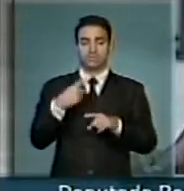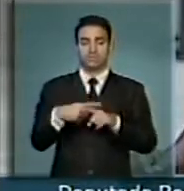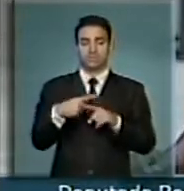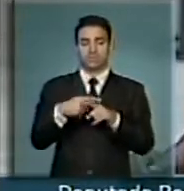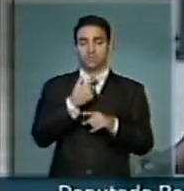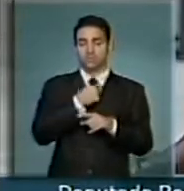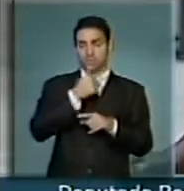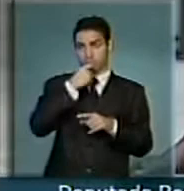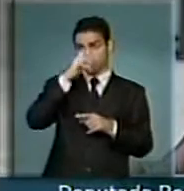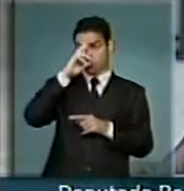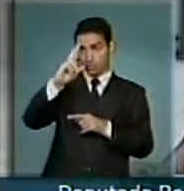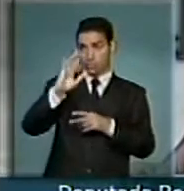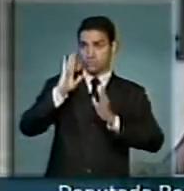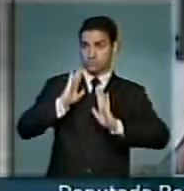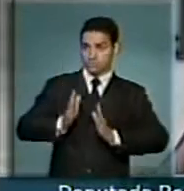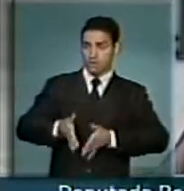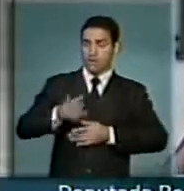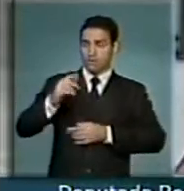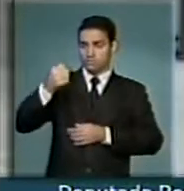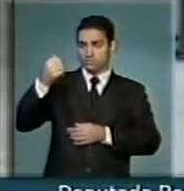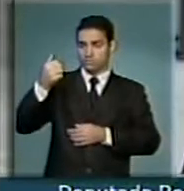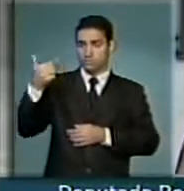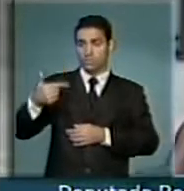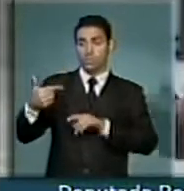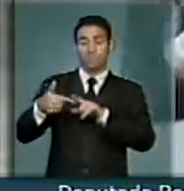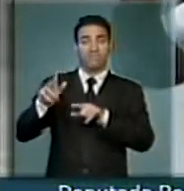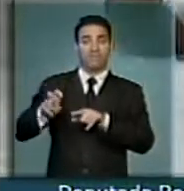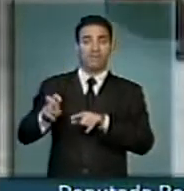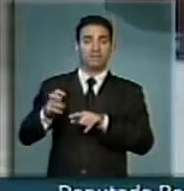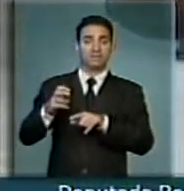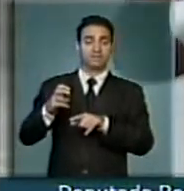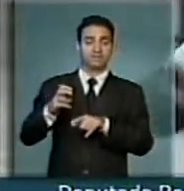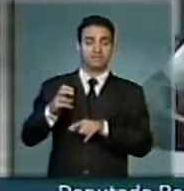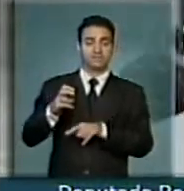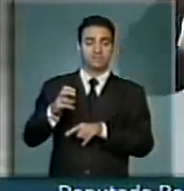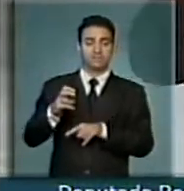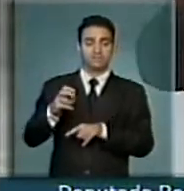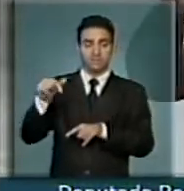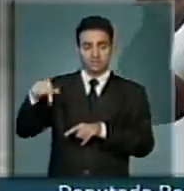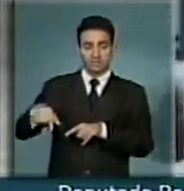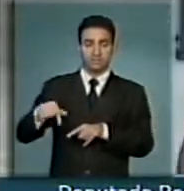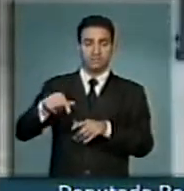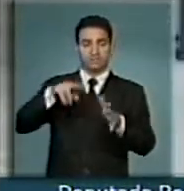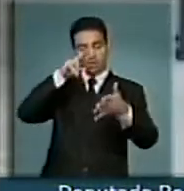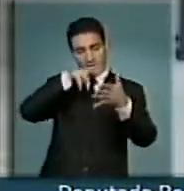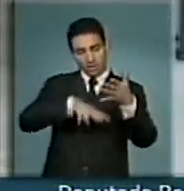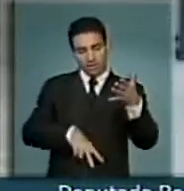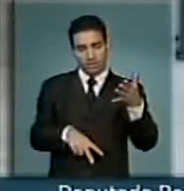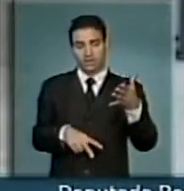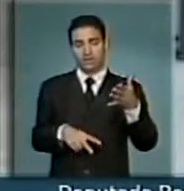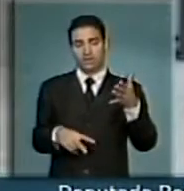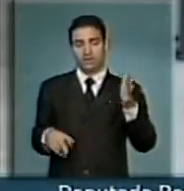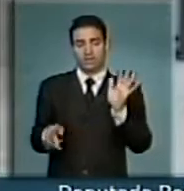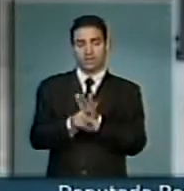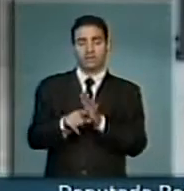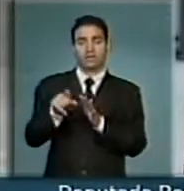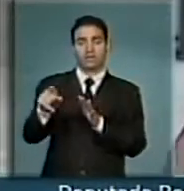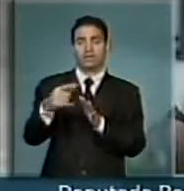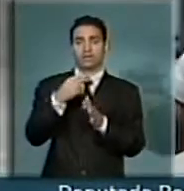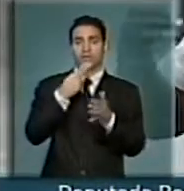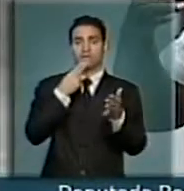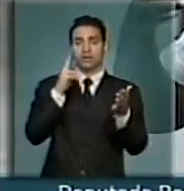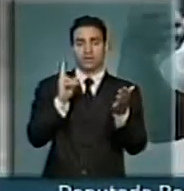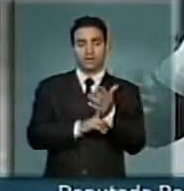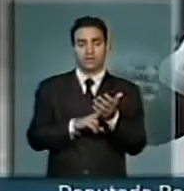Vossa Excelência já é o segundo orador que aqui lê da tribuna este